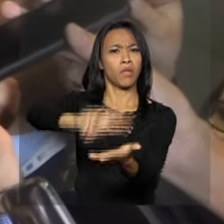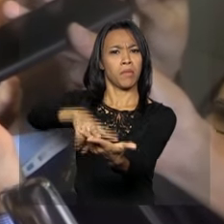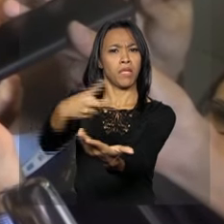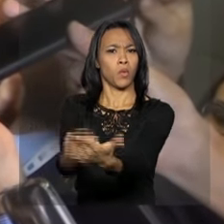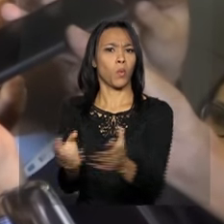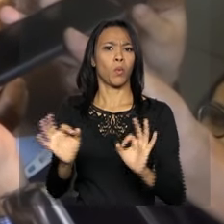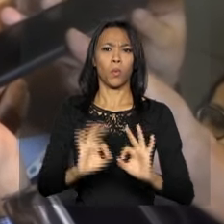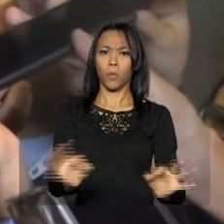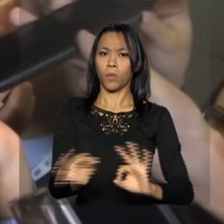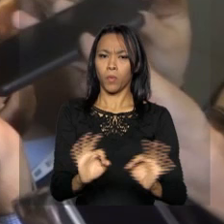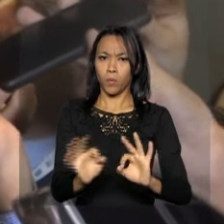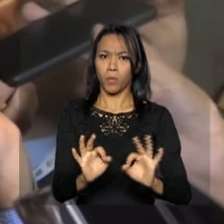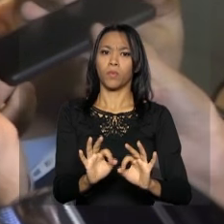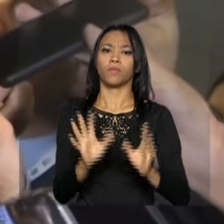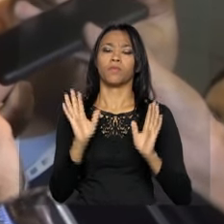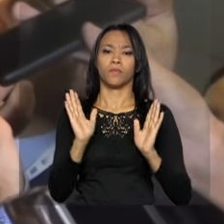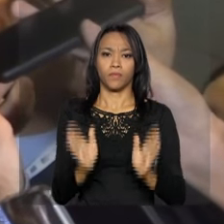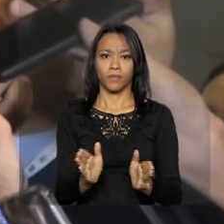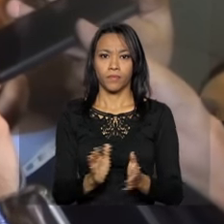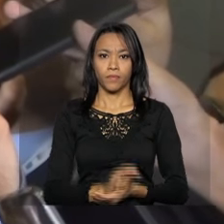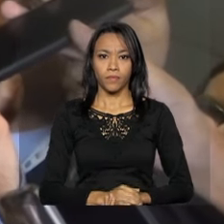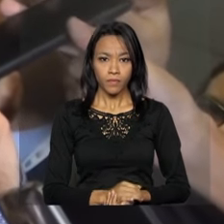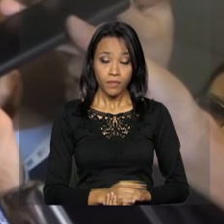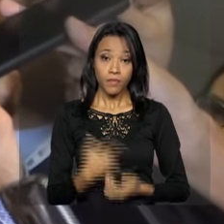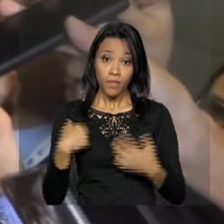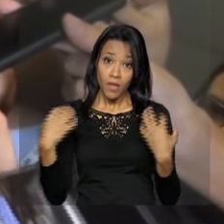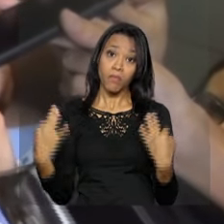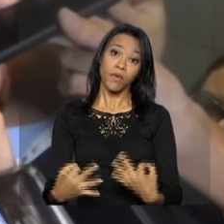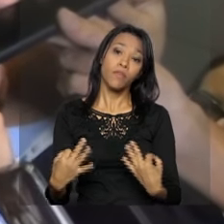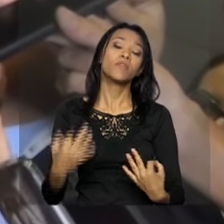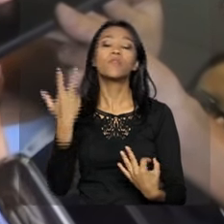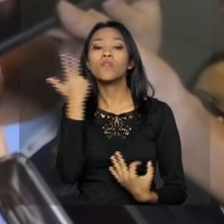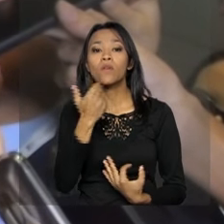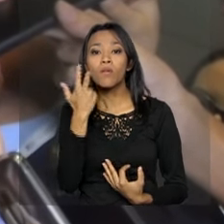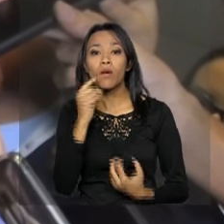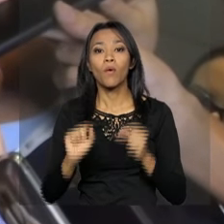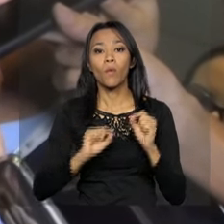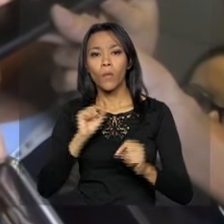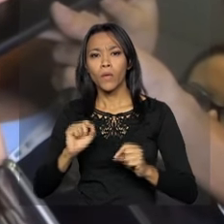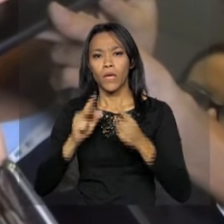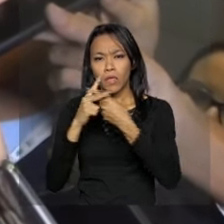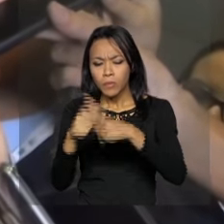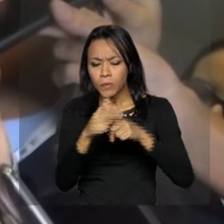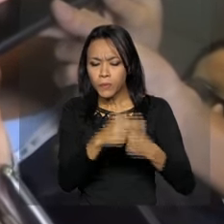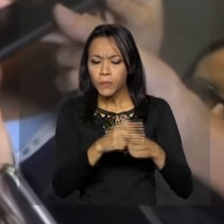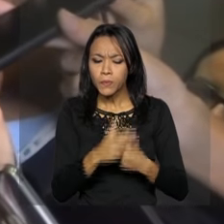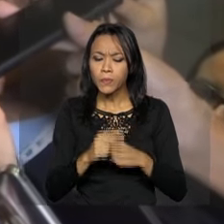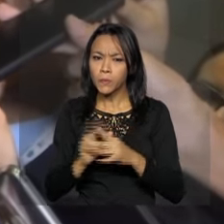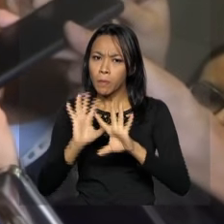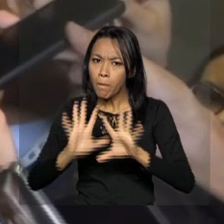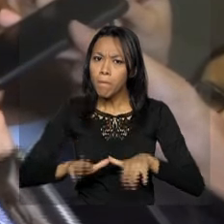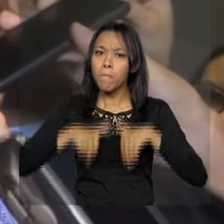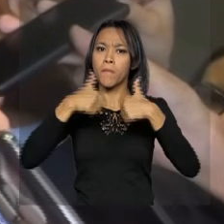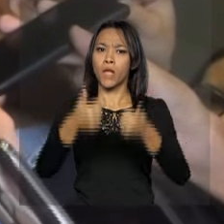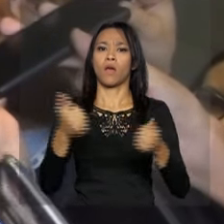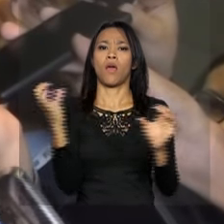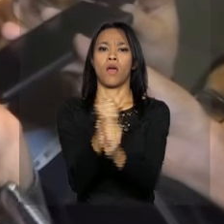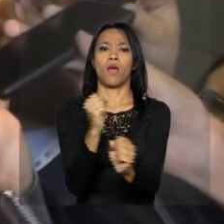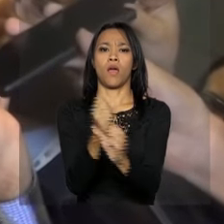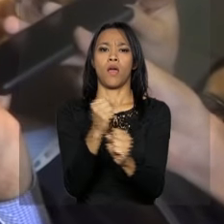não é correto aplicar uma nova interpretação para trás. É perfeitamente normal aperfeiçoar a execução da política fiscal, isso acontece todo